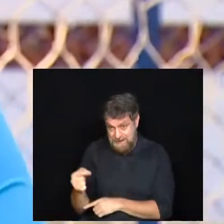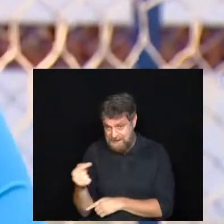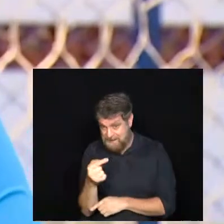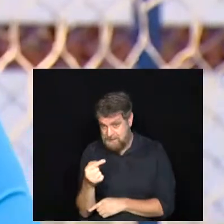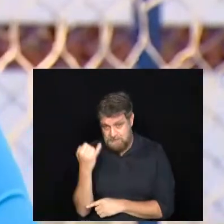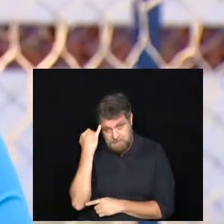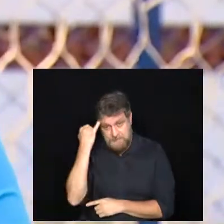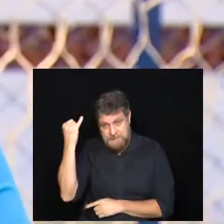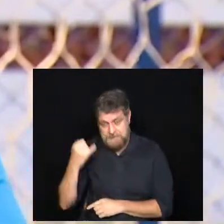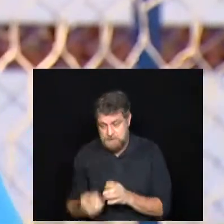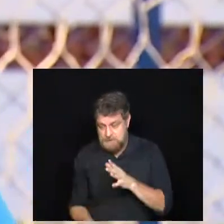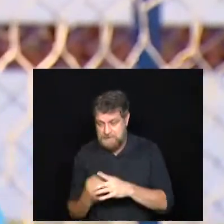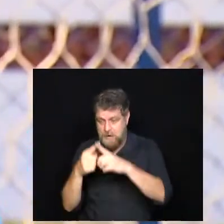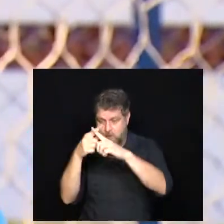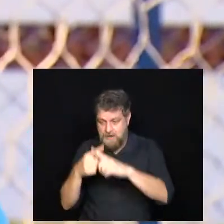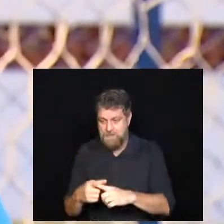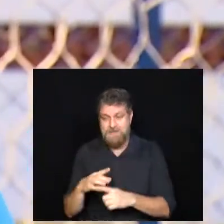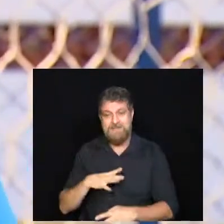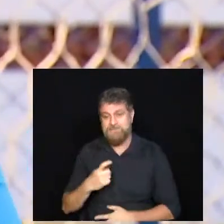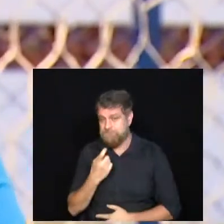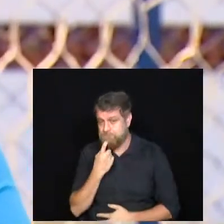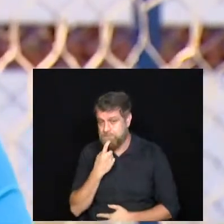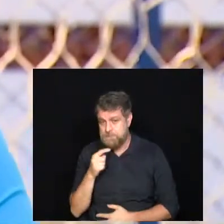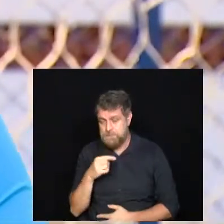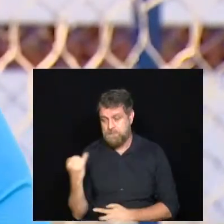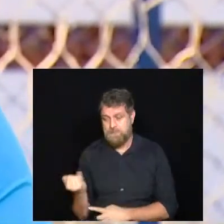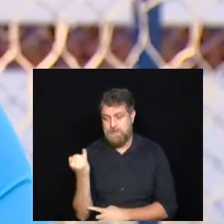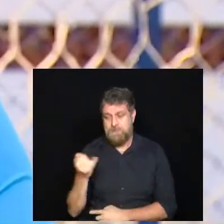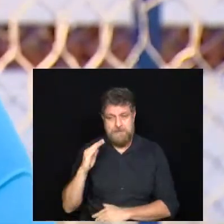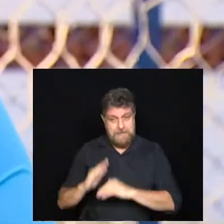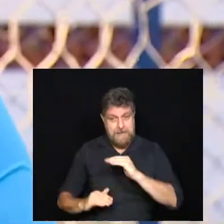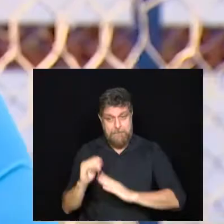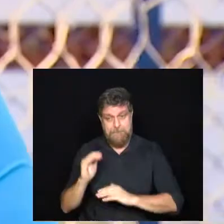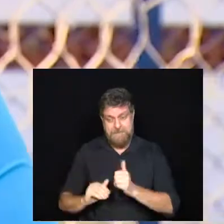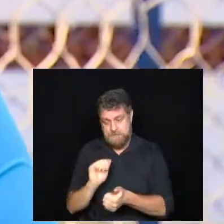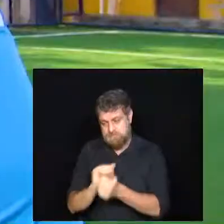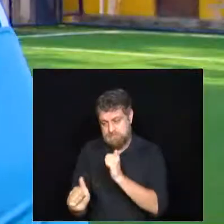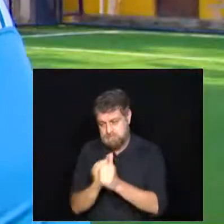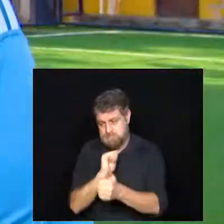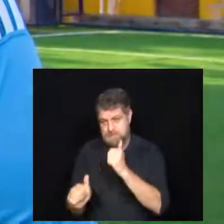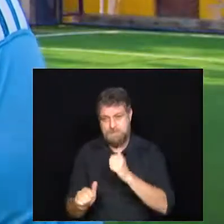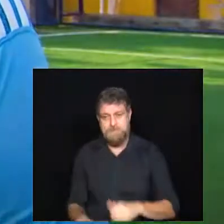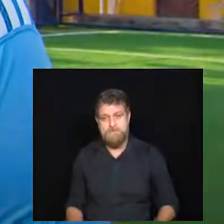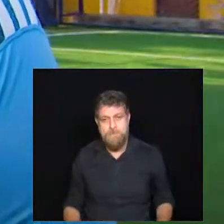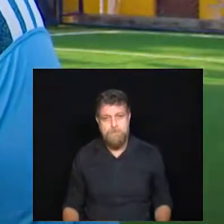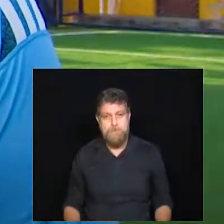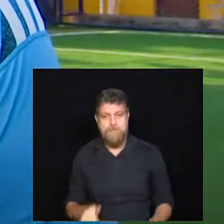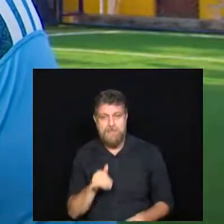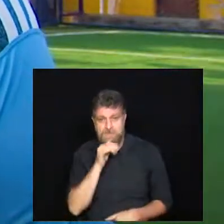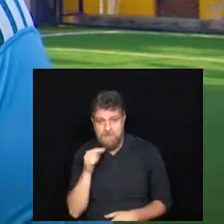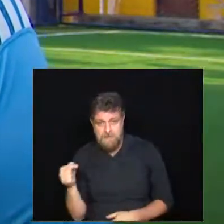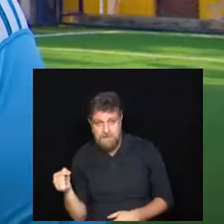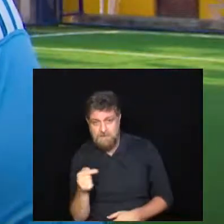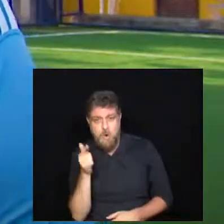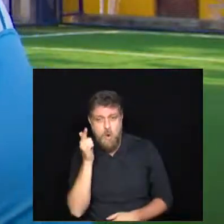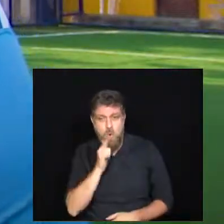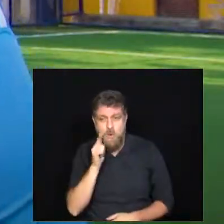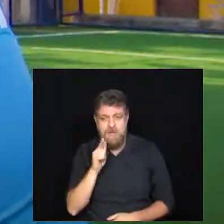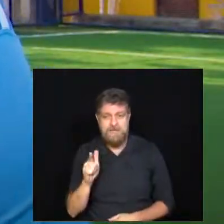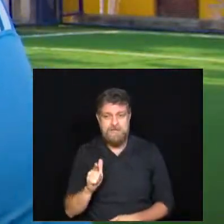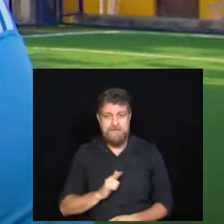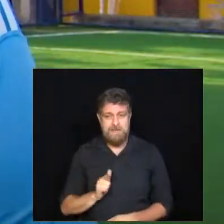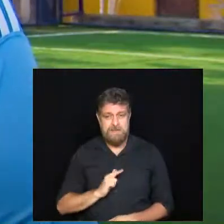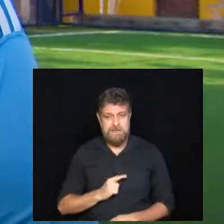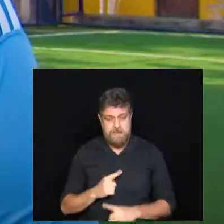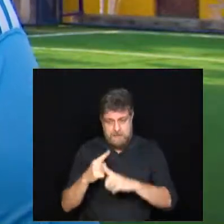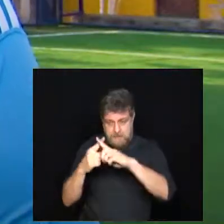Cup Campinas, fala sobre a importância da prática desta atividade esportiva. Para você fazer uma liga, né, de futebol de